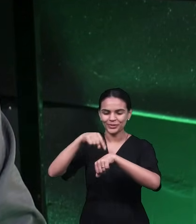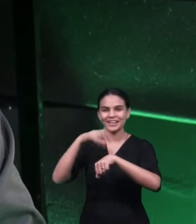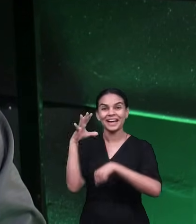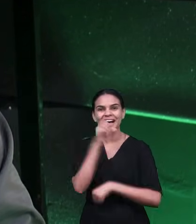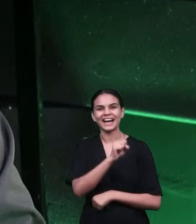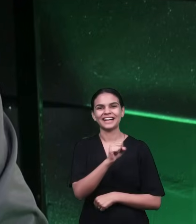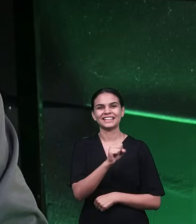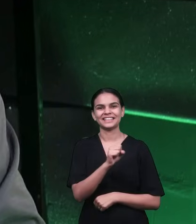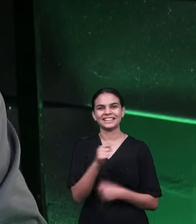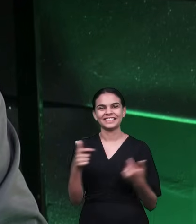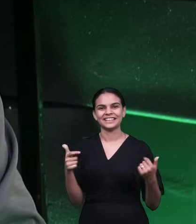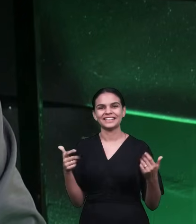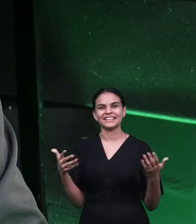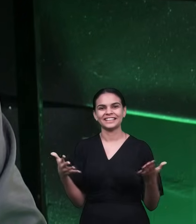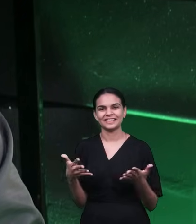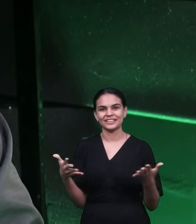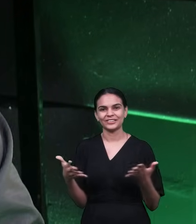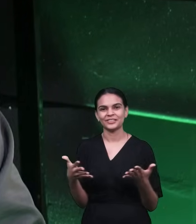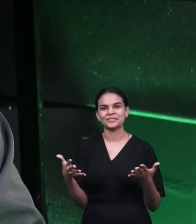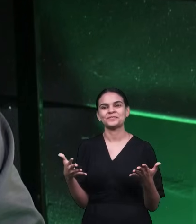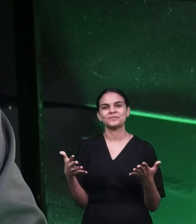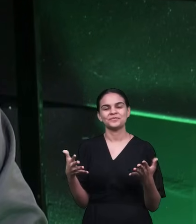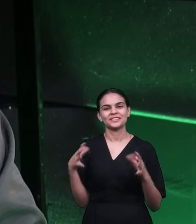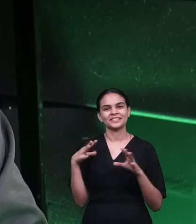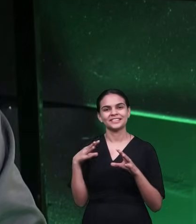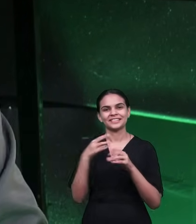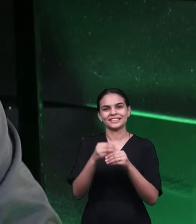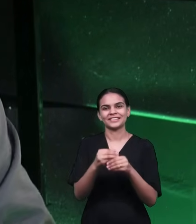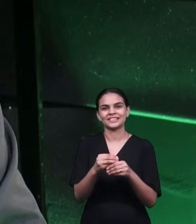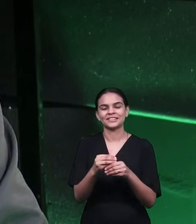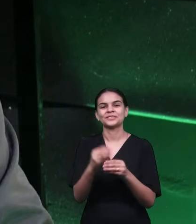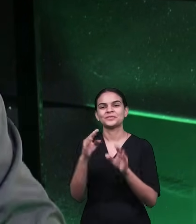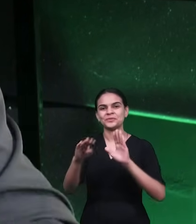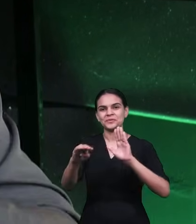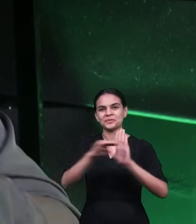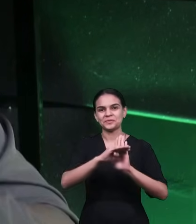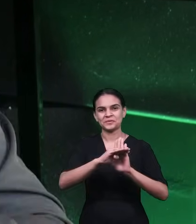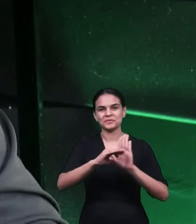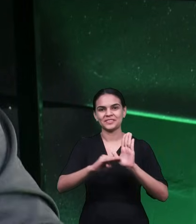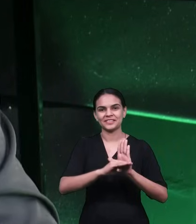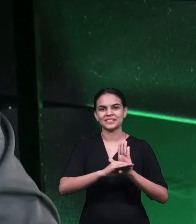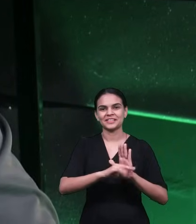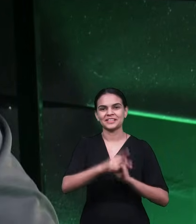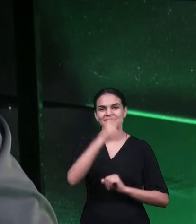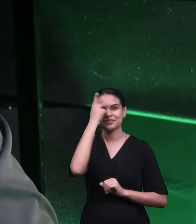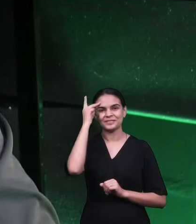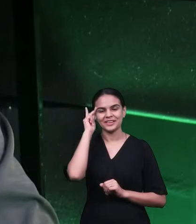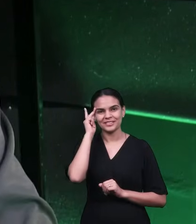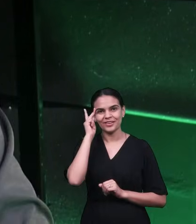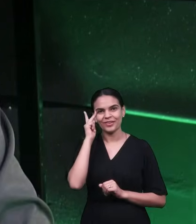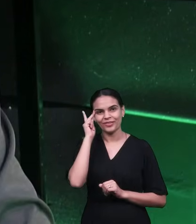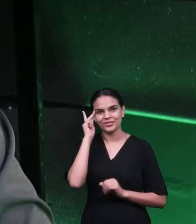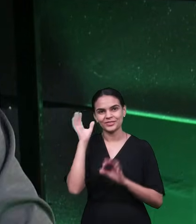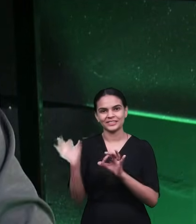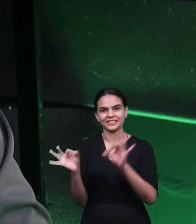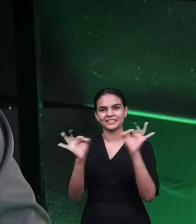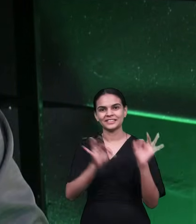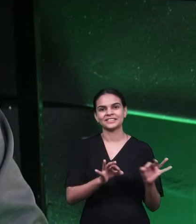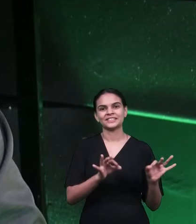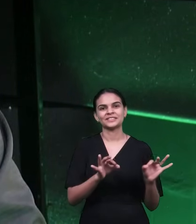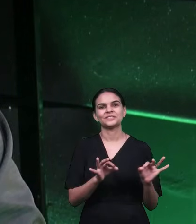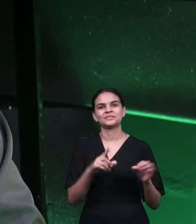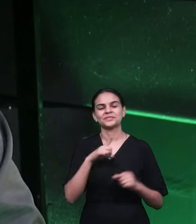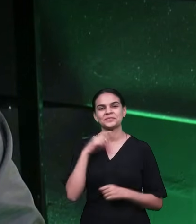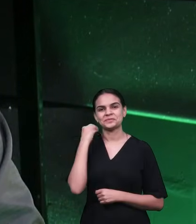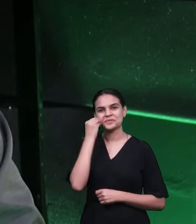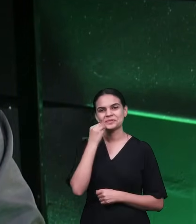nosso convidado aqui, até para fazer o fechamento desse programa, desse episódio, para aqueles que estão nos assistindo, para que tenham essa experiência